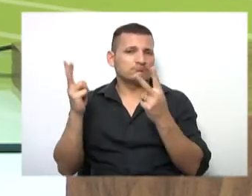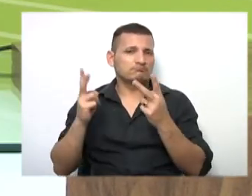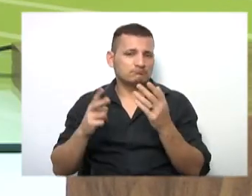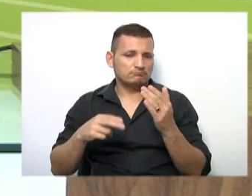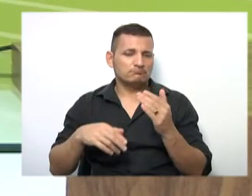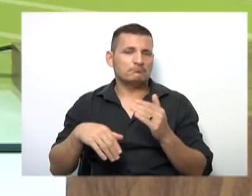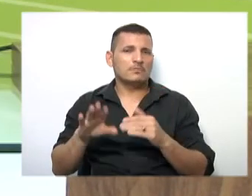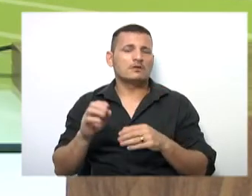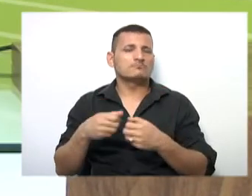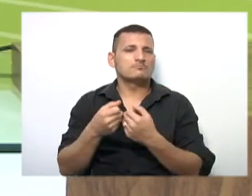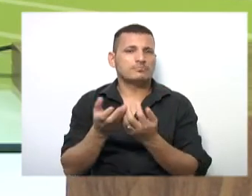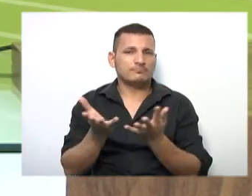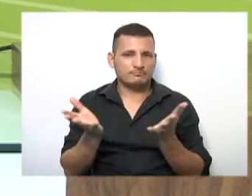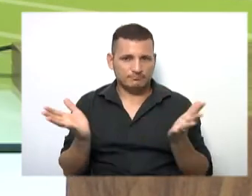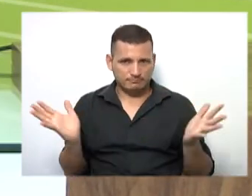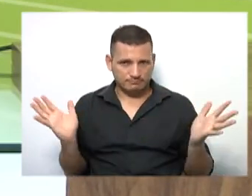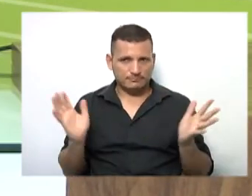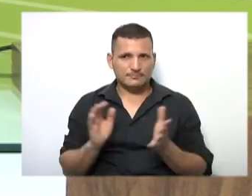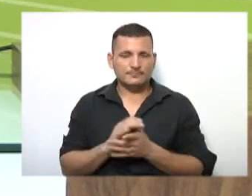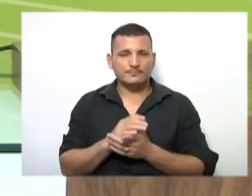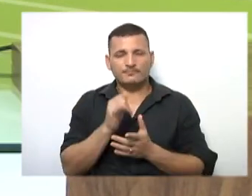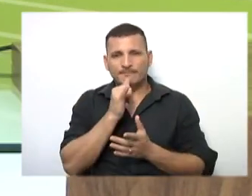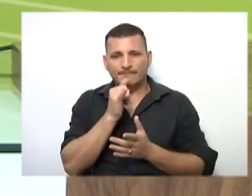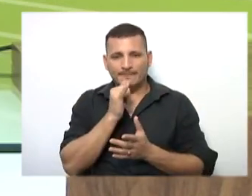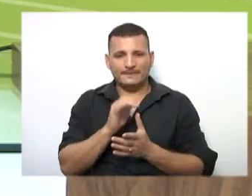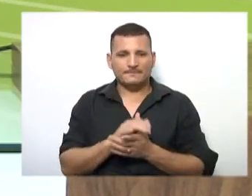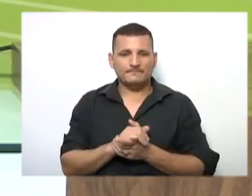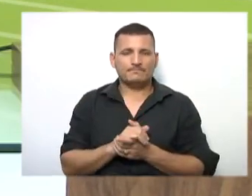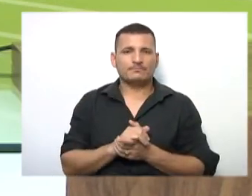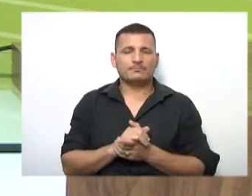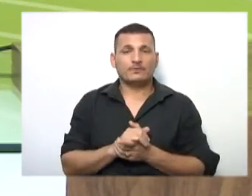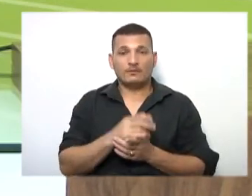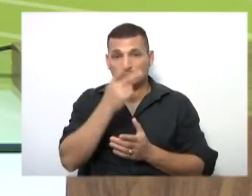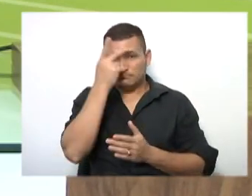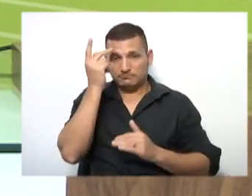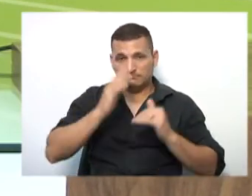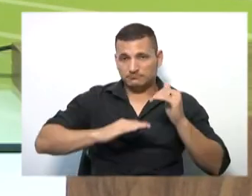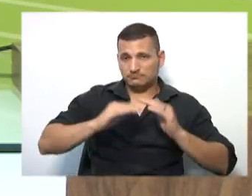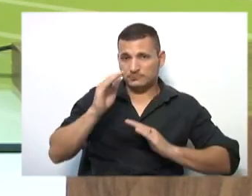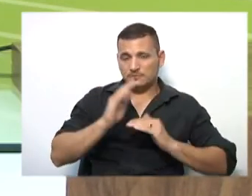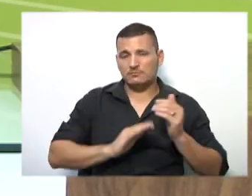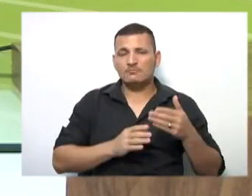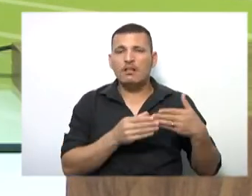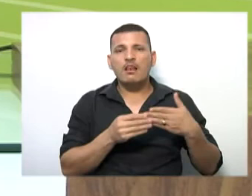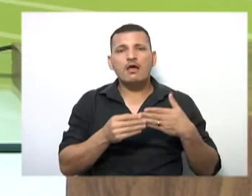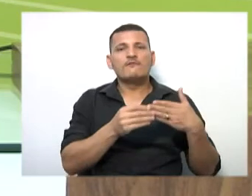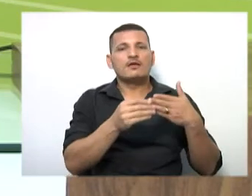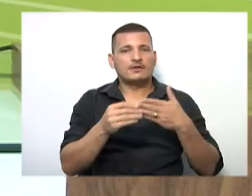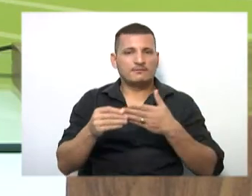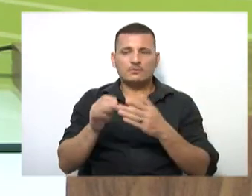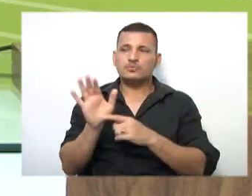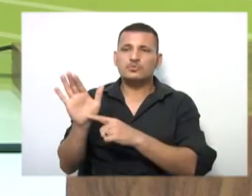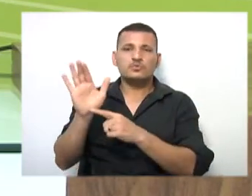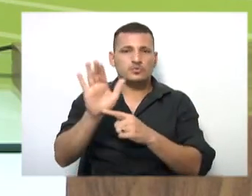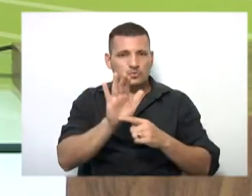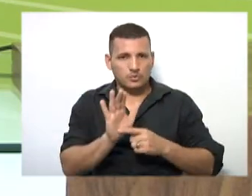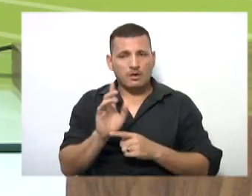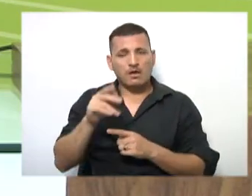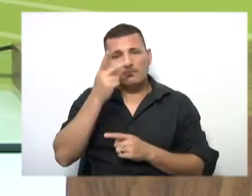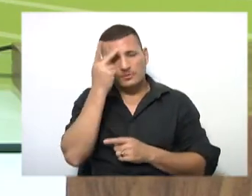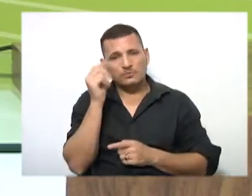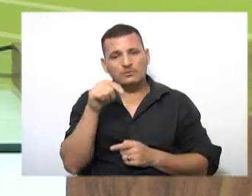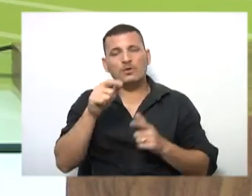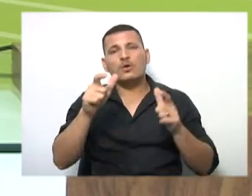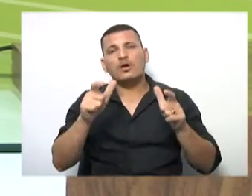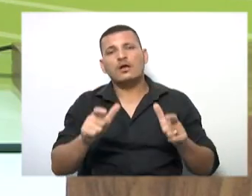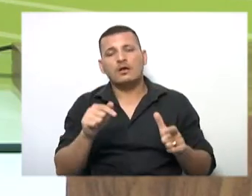bastante distributivo. Por exemplo, quando a gente fala de guias turísticos, né? Esses guias são pessoas locais que conhecem